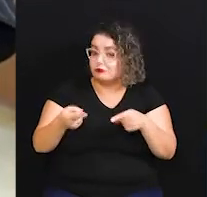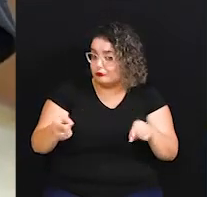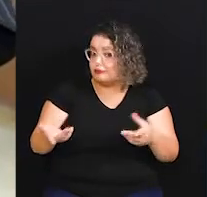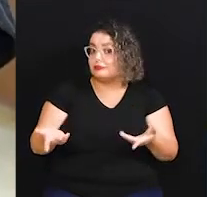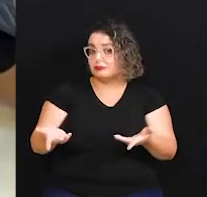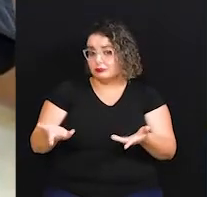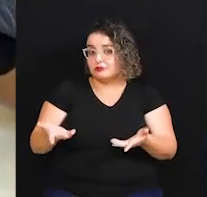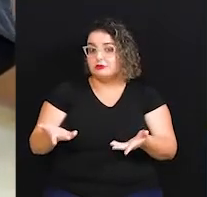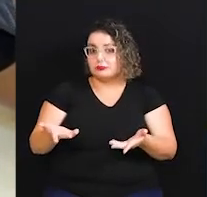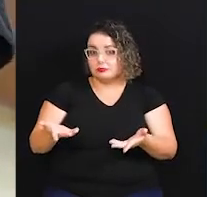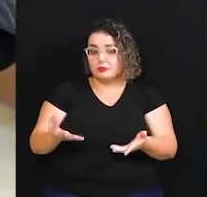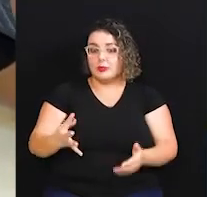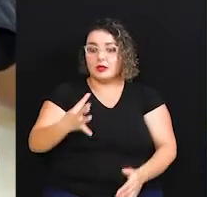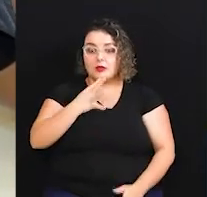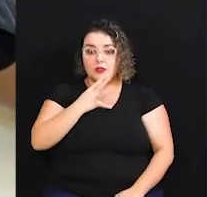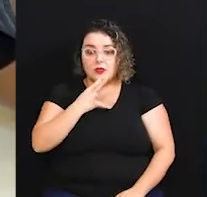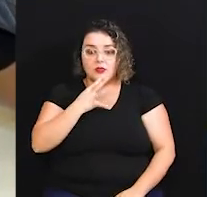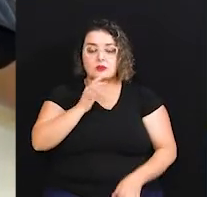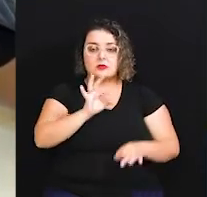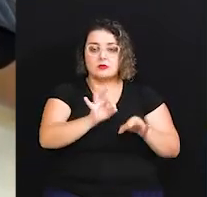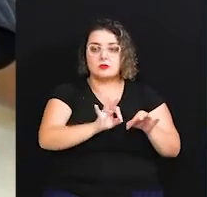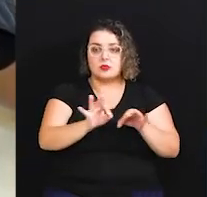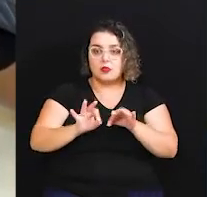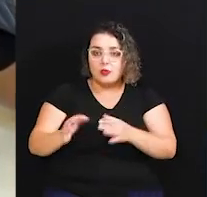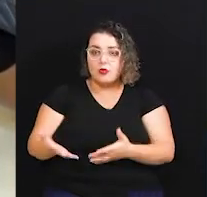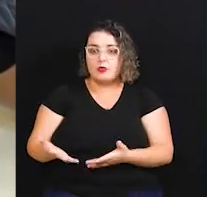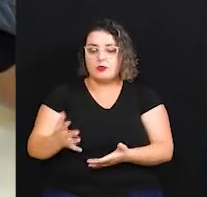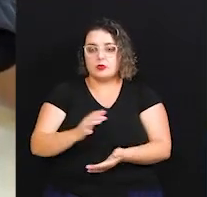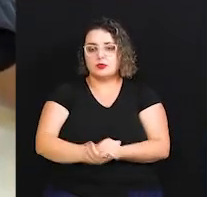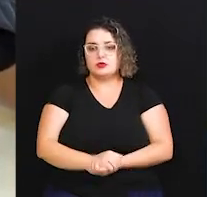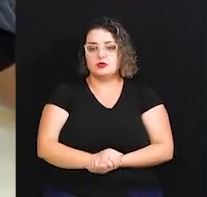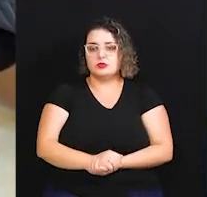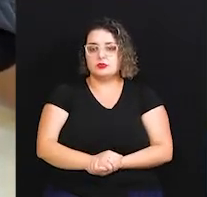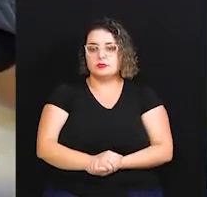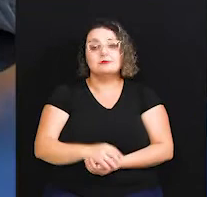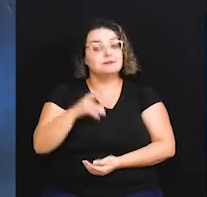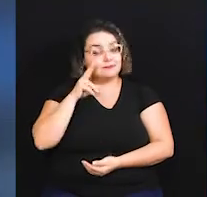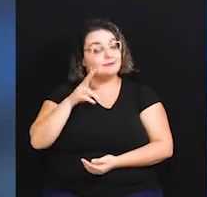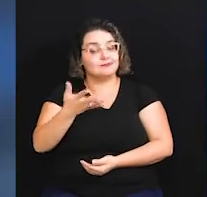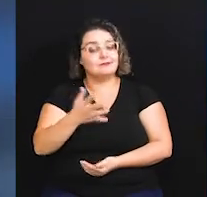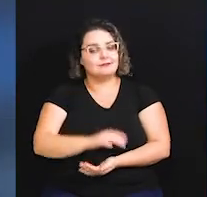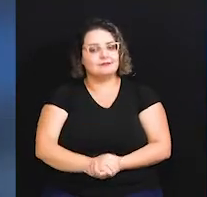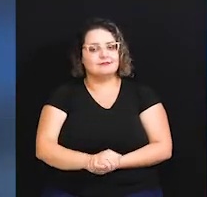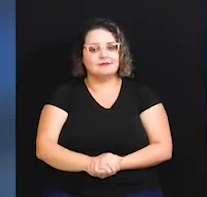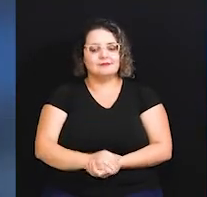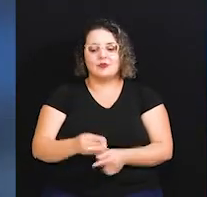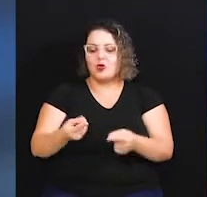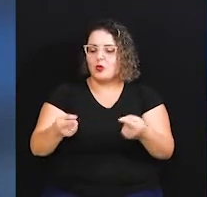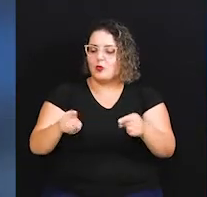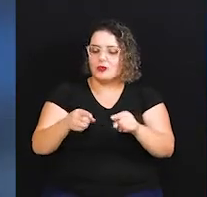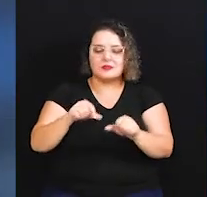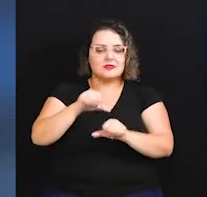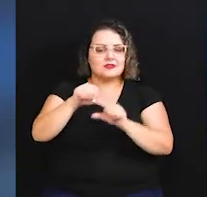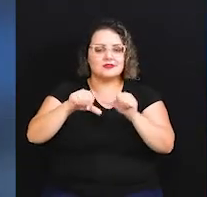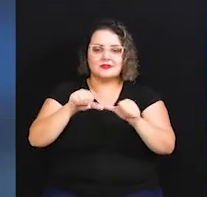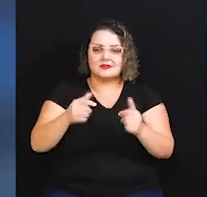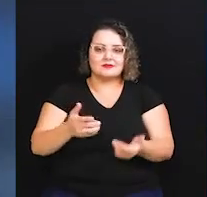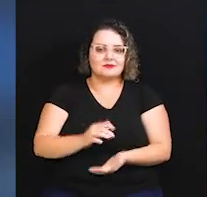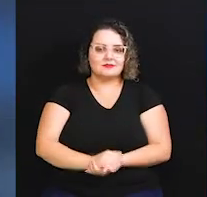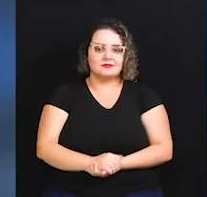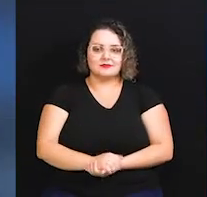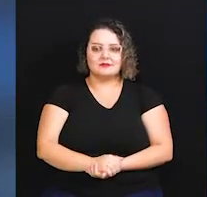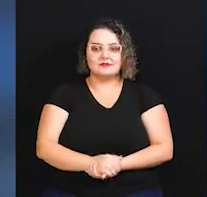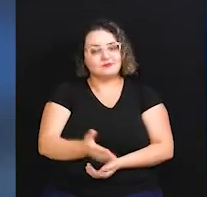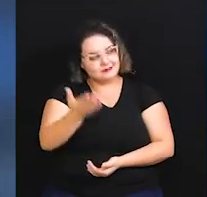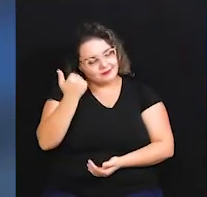café musical e você conhecer o projeto, porque você vai ver o quanto a música